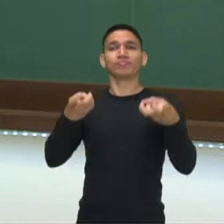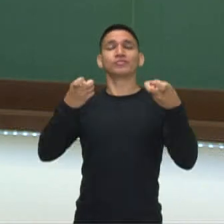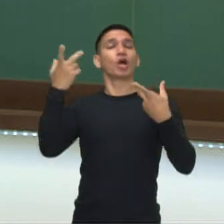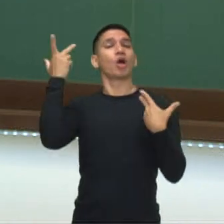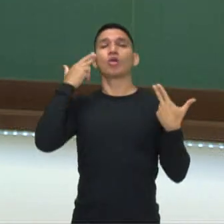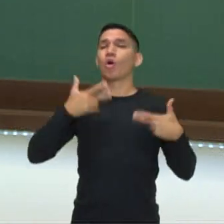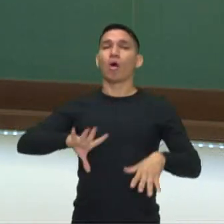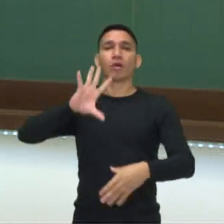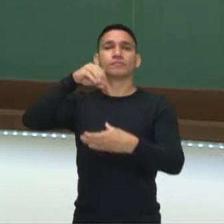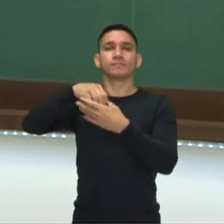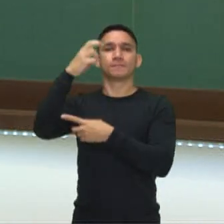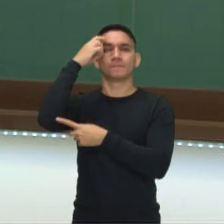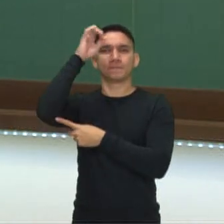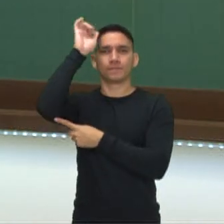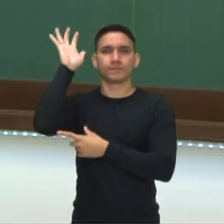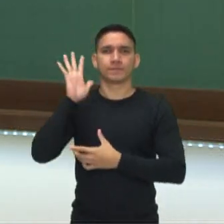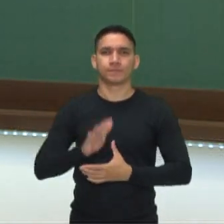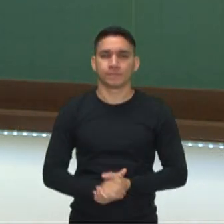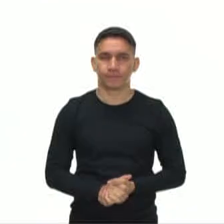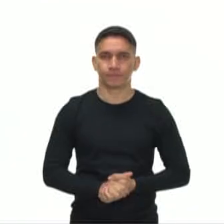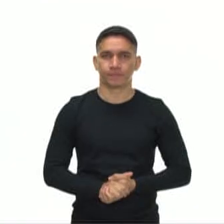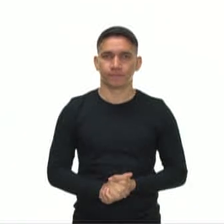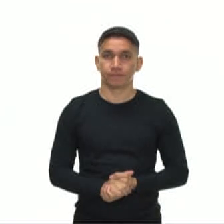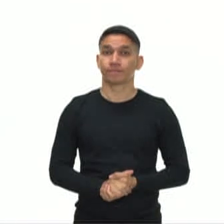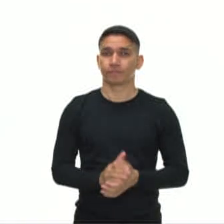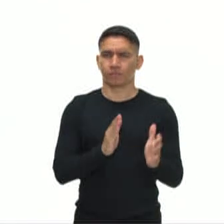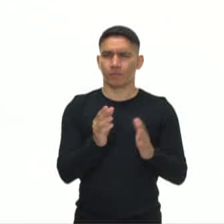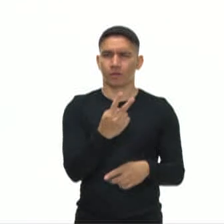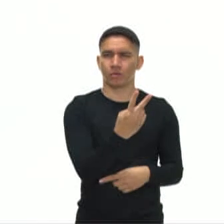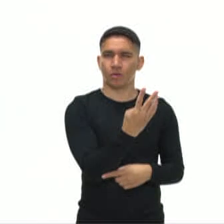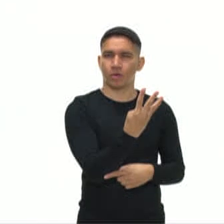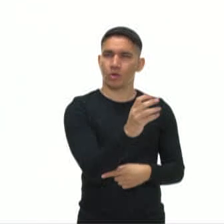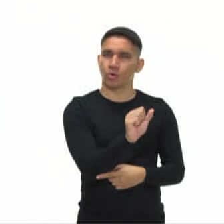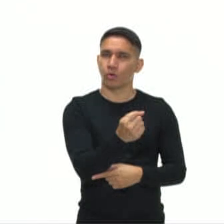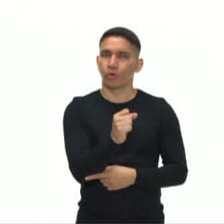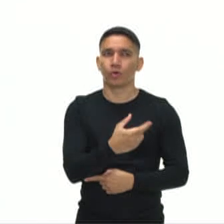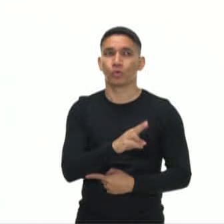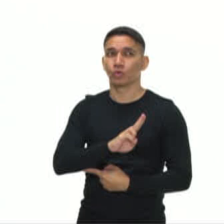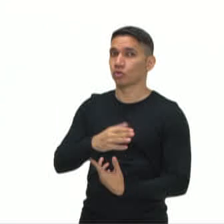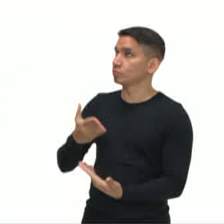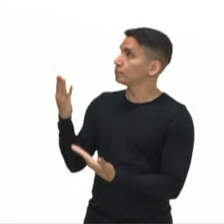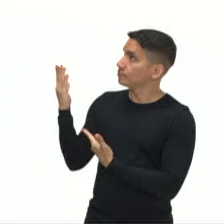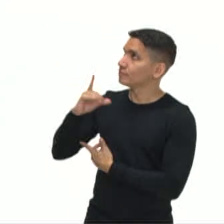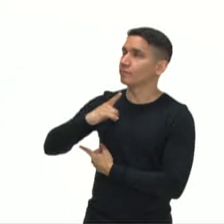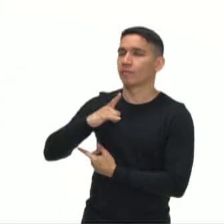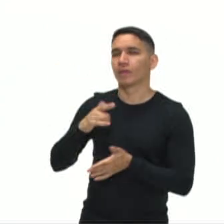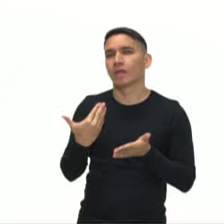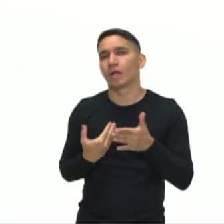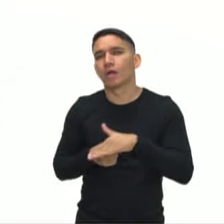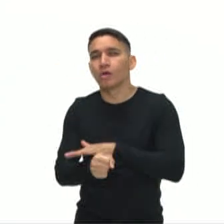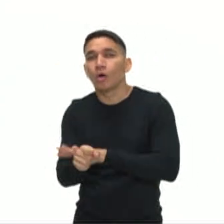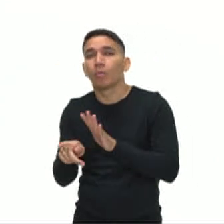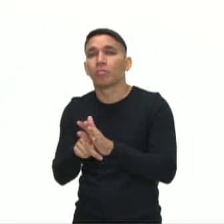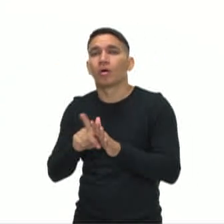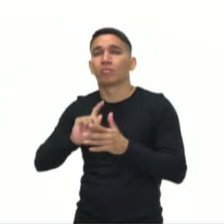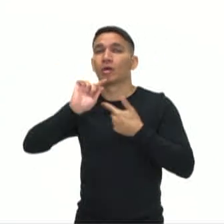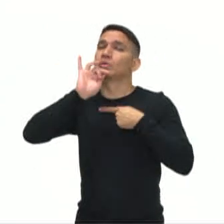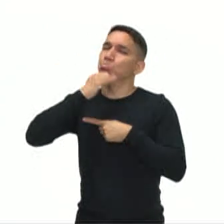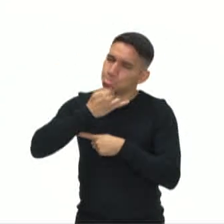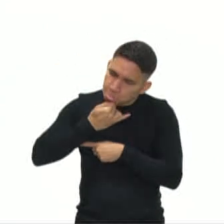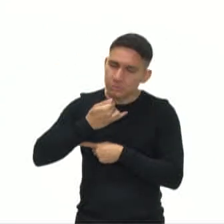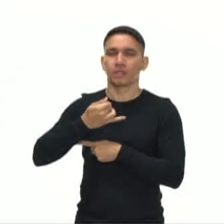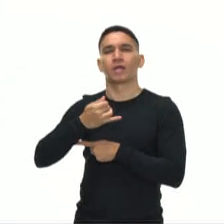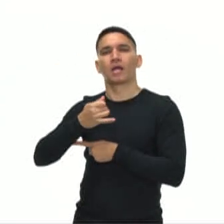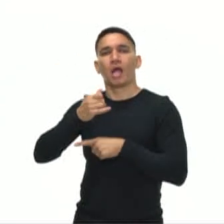da cultura romana. Em 248, Livio Andrônico introduz a tragédia grega em Roma. Ele traduz peças